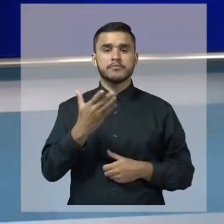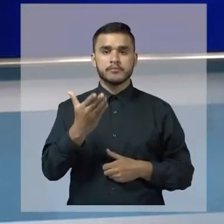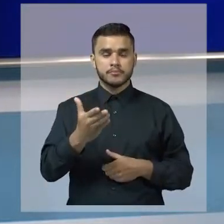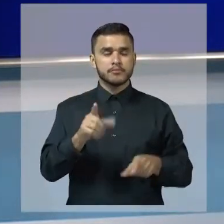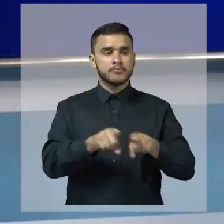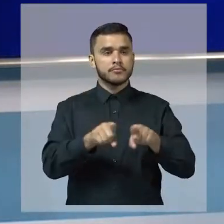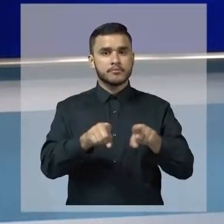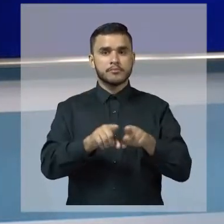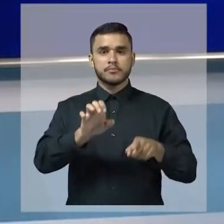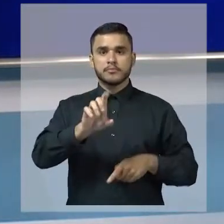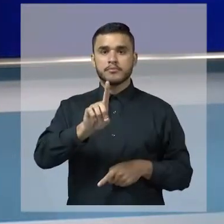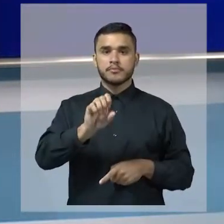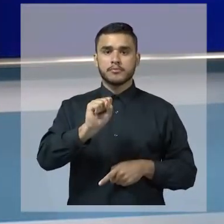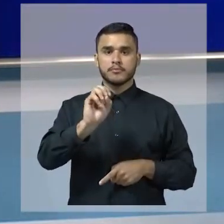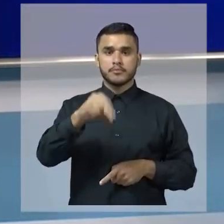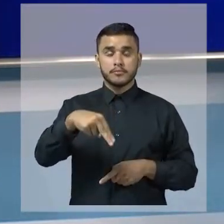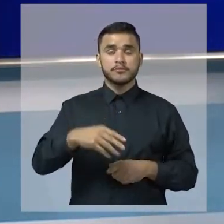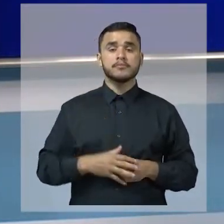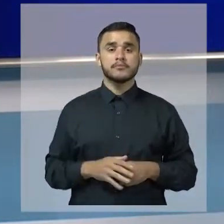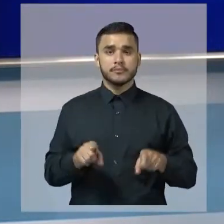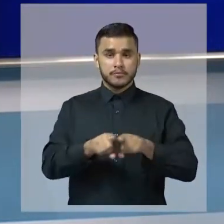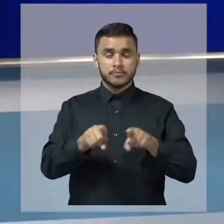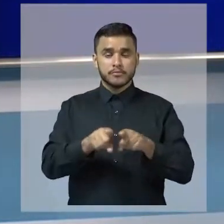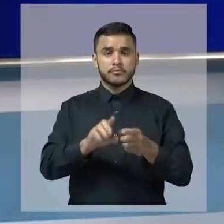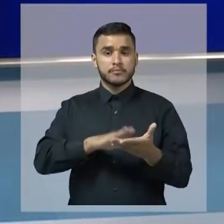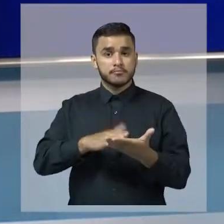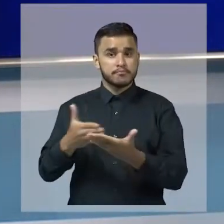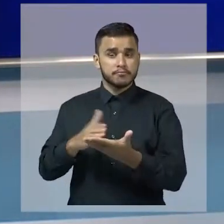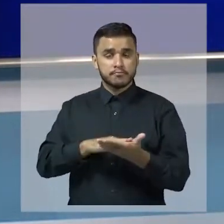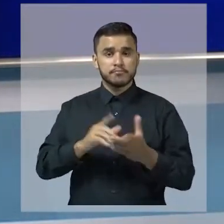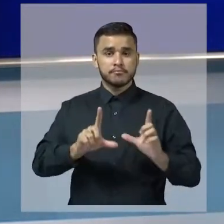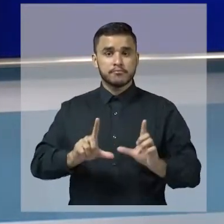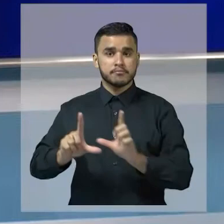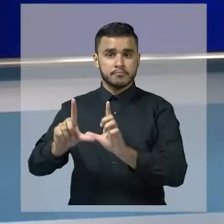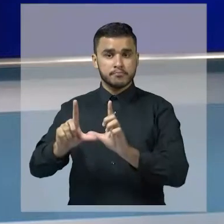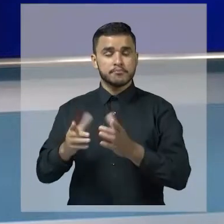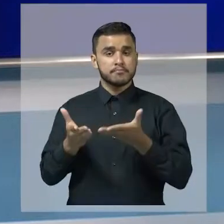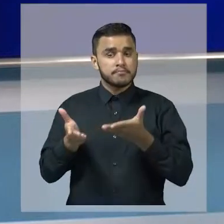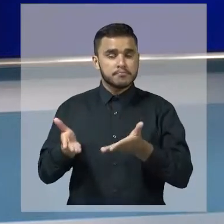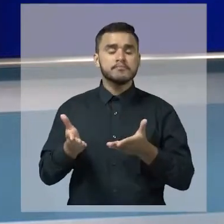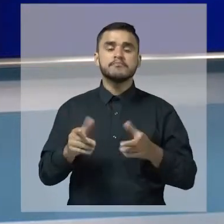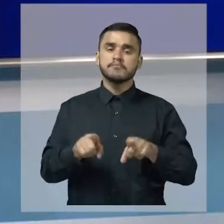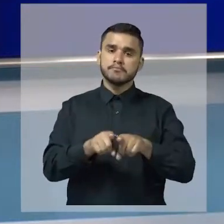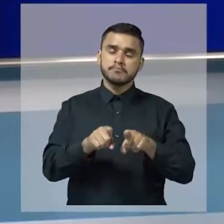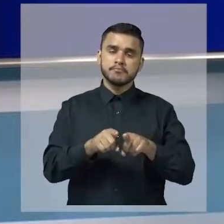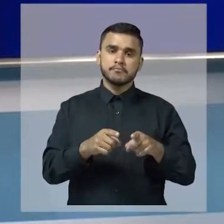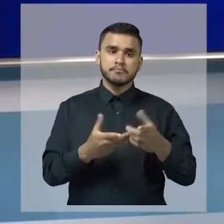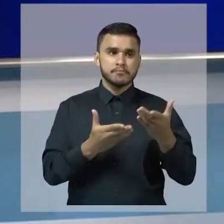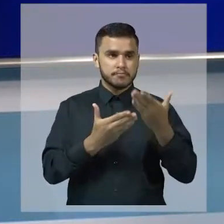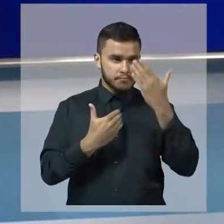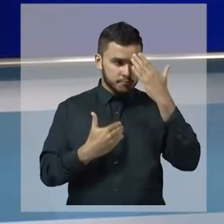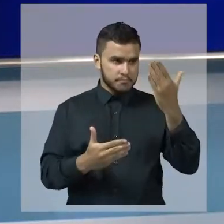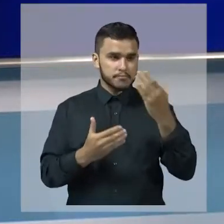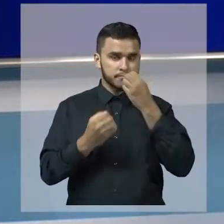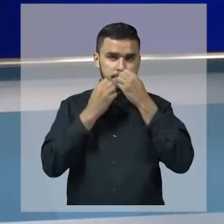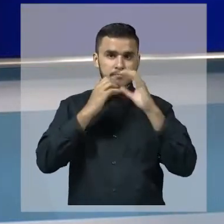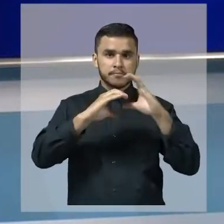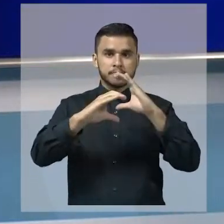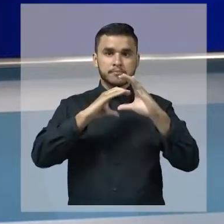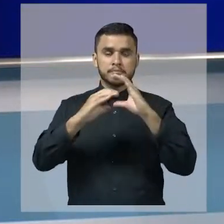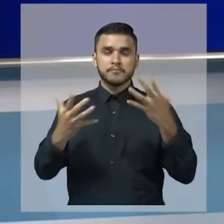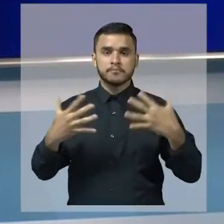Cunha, ao pessoal que trabalha na tradução em Libras, aqui para que façamos uma